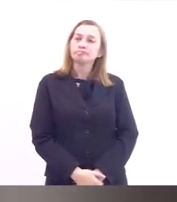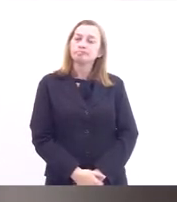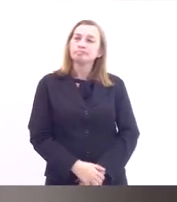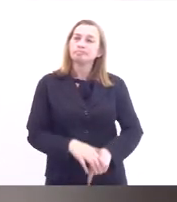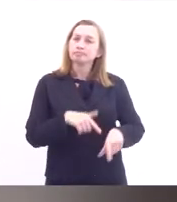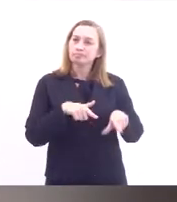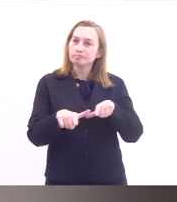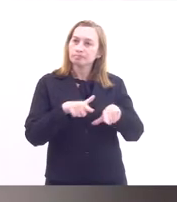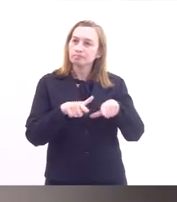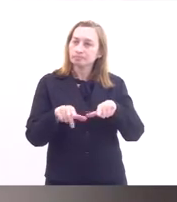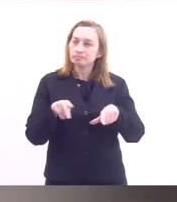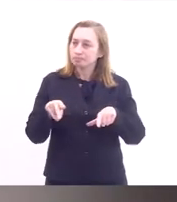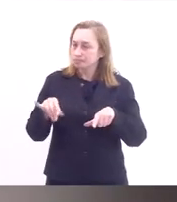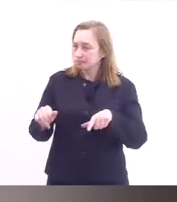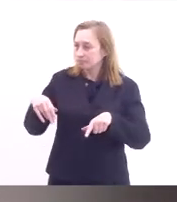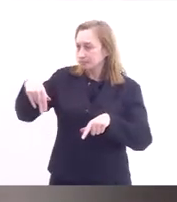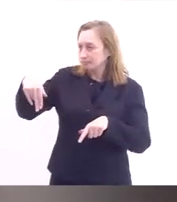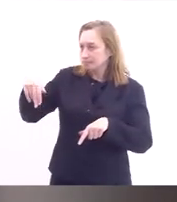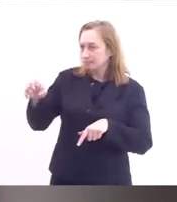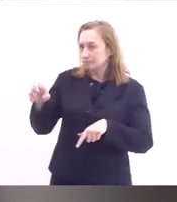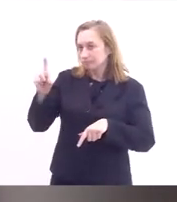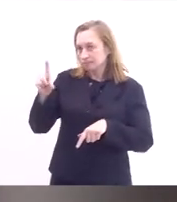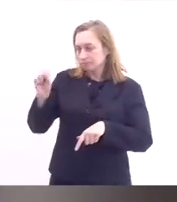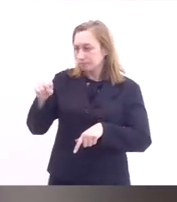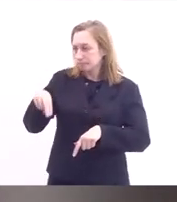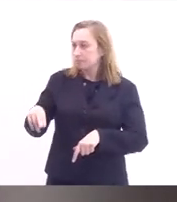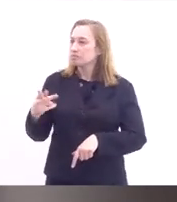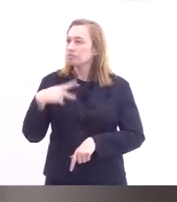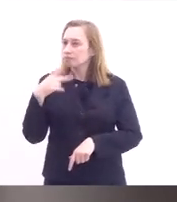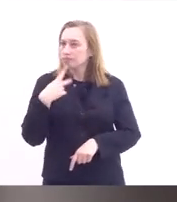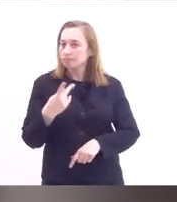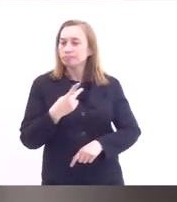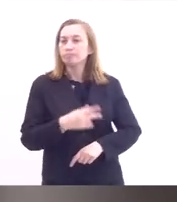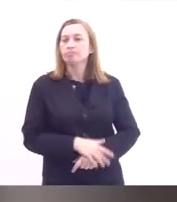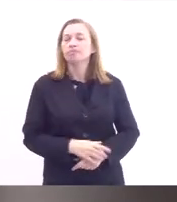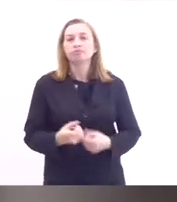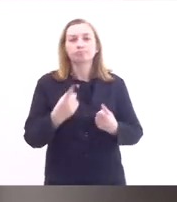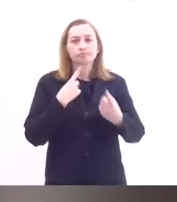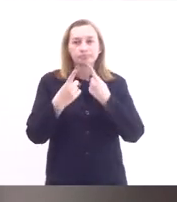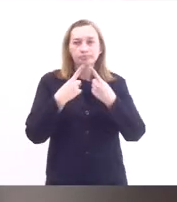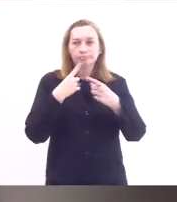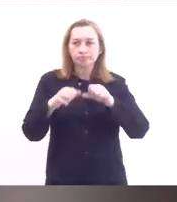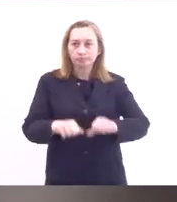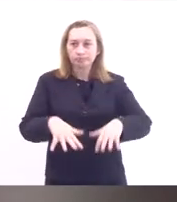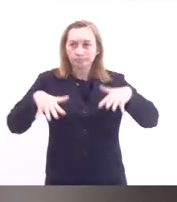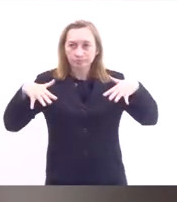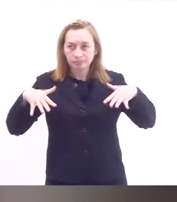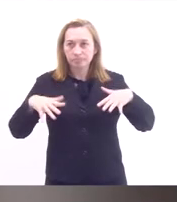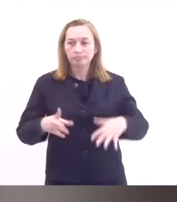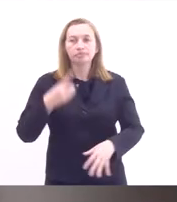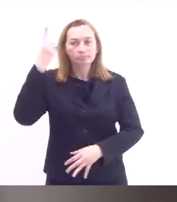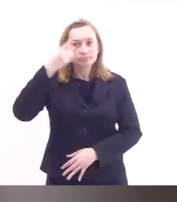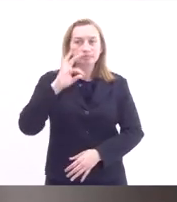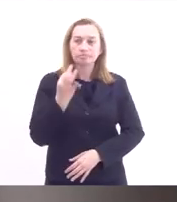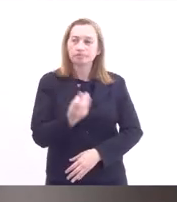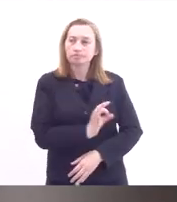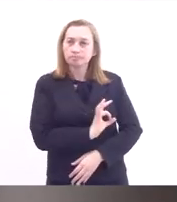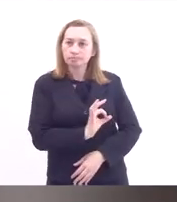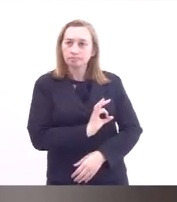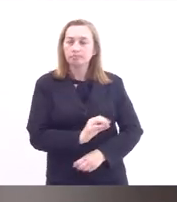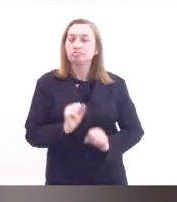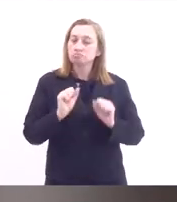trabalhar, o Nelson levantou aqui, a gente já fez essa discussão em plenário, deputada Marta Rocha, é